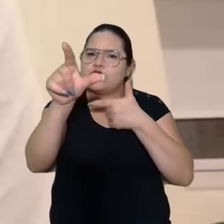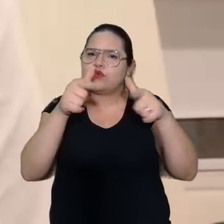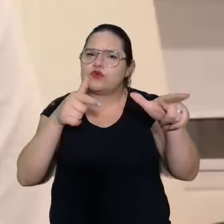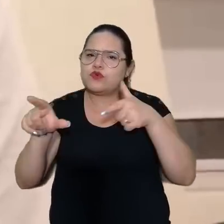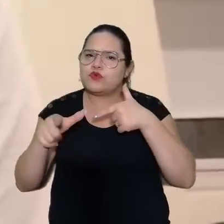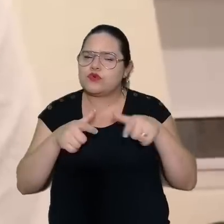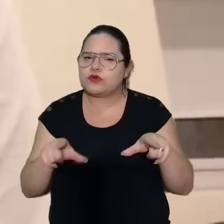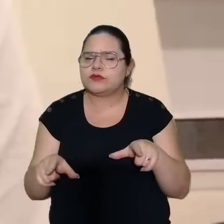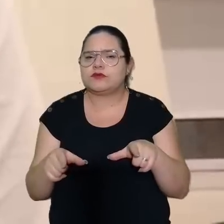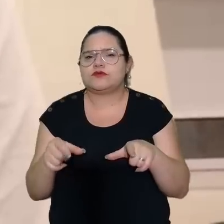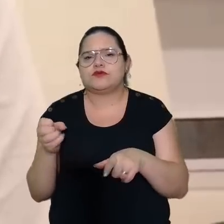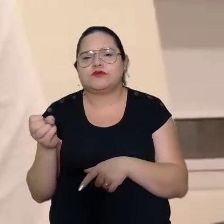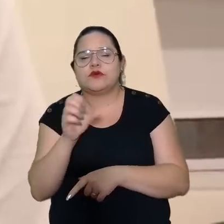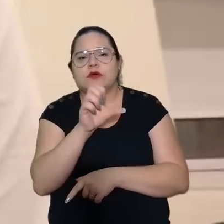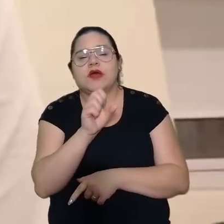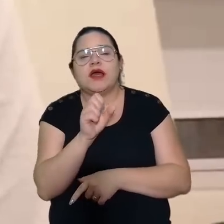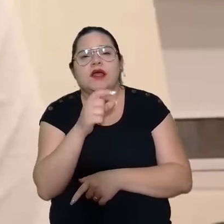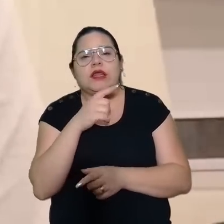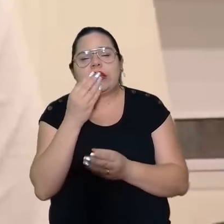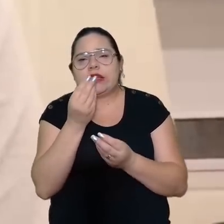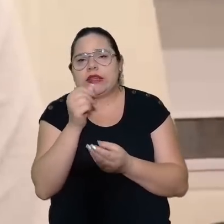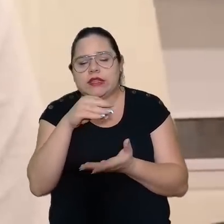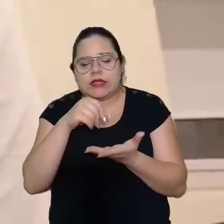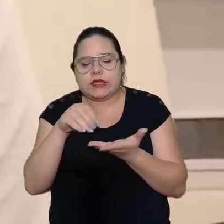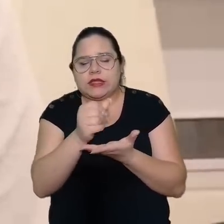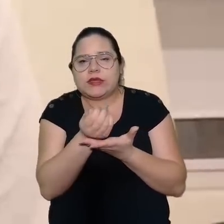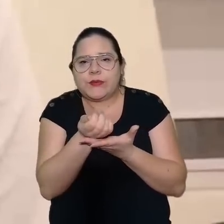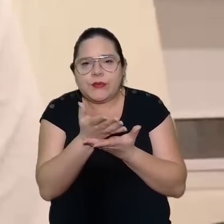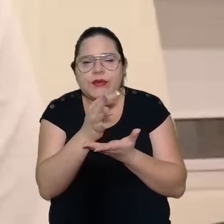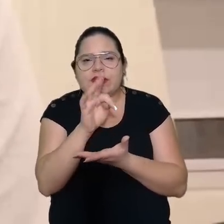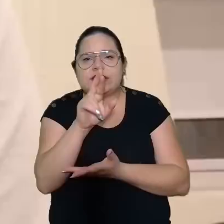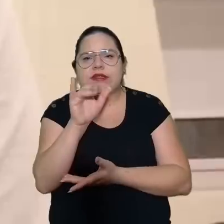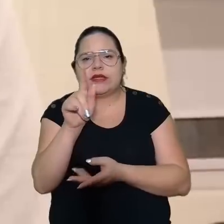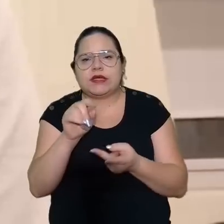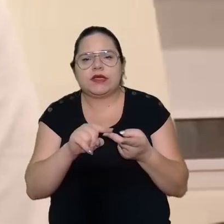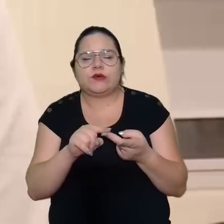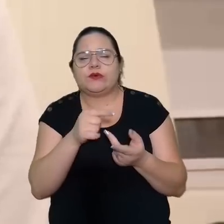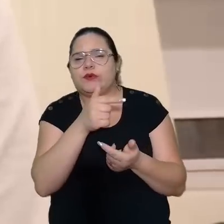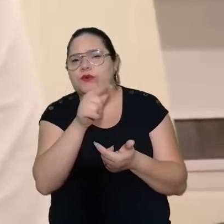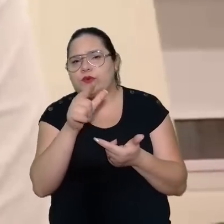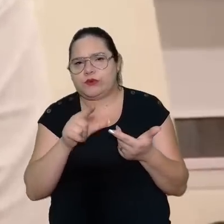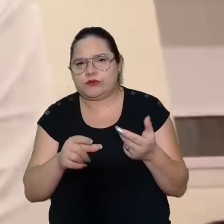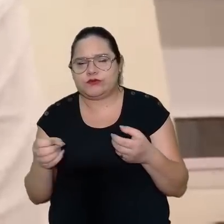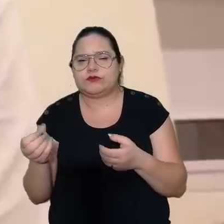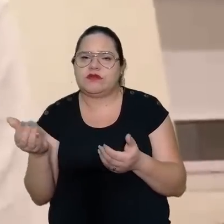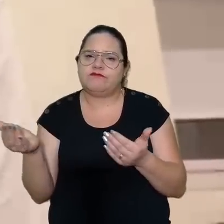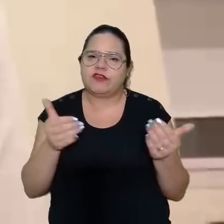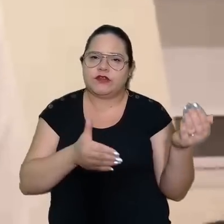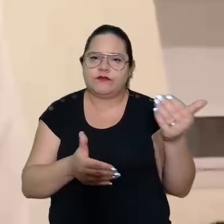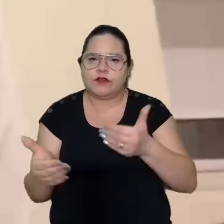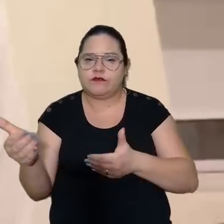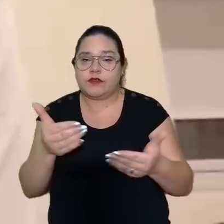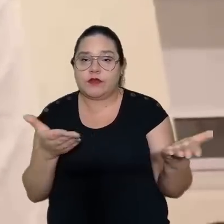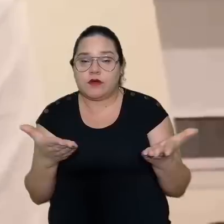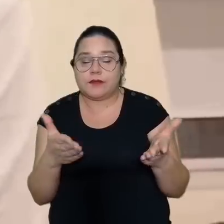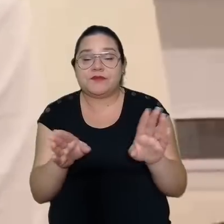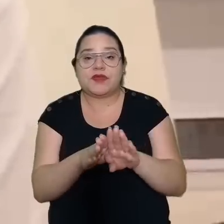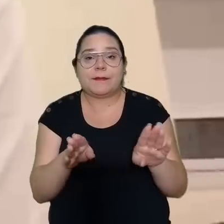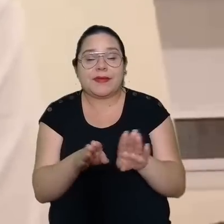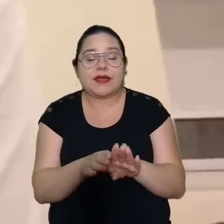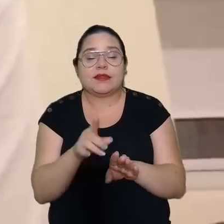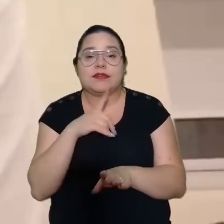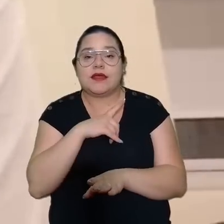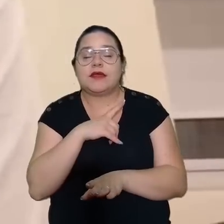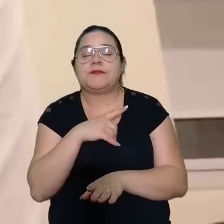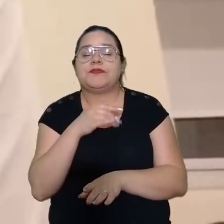sorgo, trigo, etc. Né? Eu acho que tem também um grande potencial na pecuária, principalmente no que se refere, por exemplo,